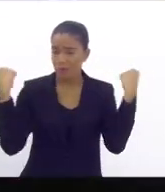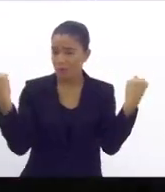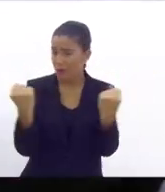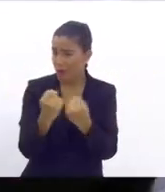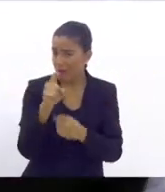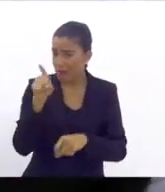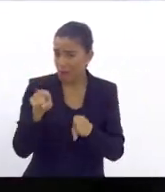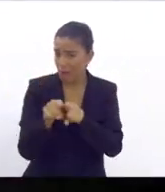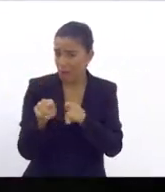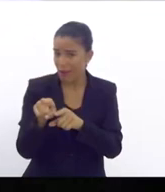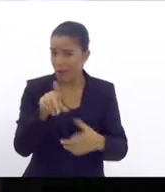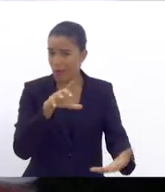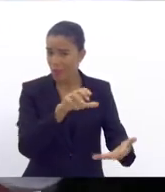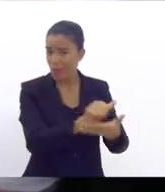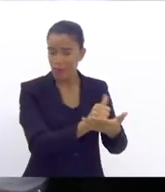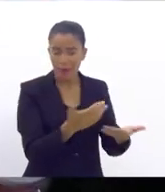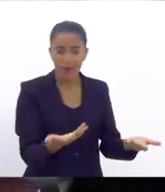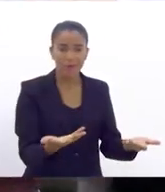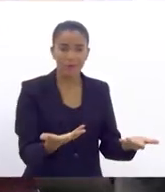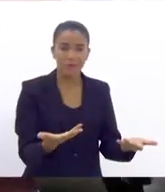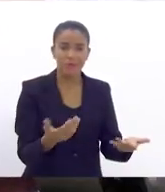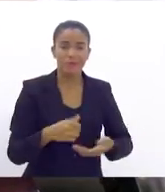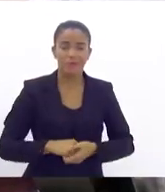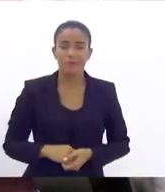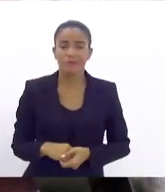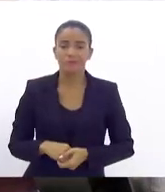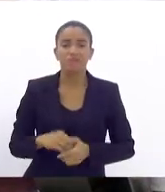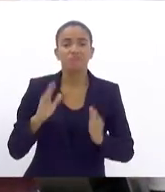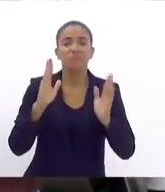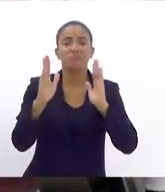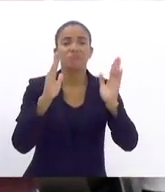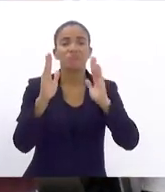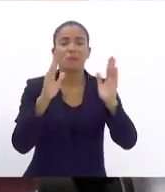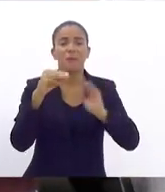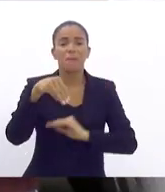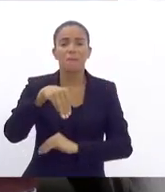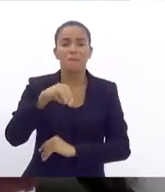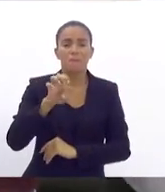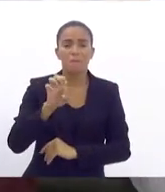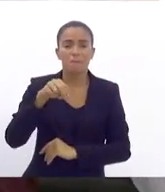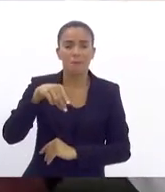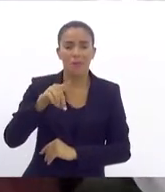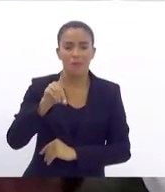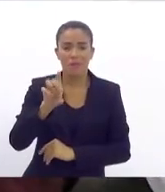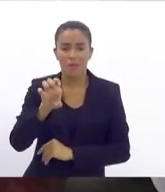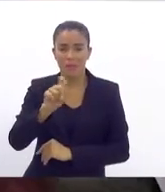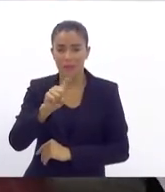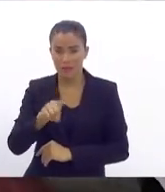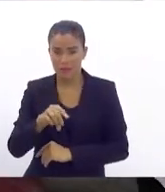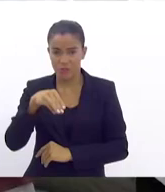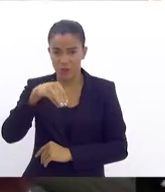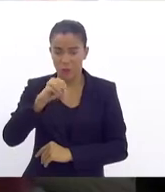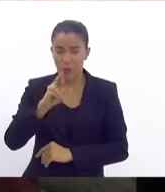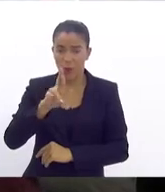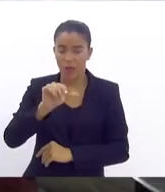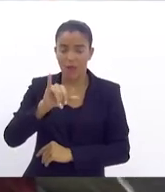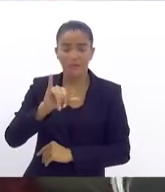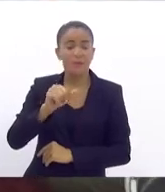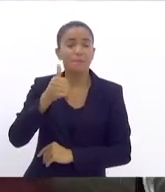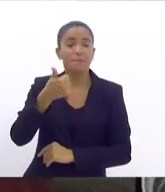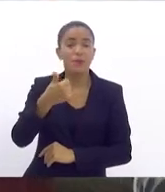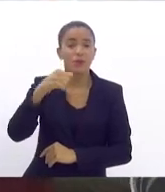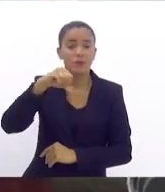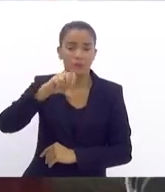tombado, construído por Mendes de Moraes, na época do Distrito Federal, em 1950, quando Vossa Excelência não era nem nascido.